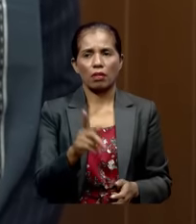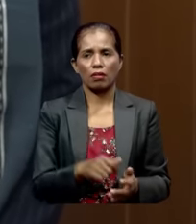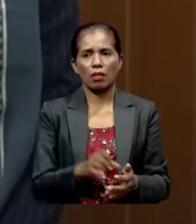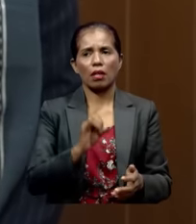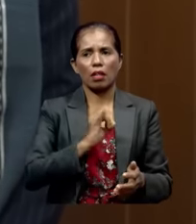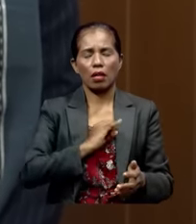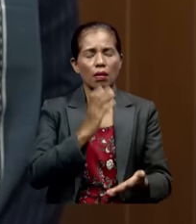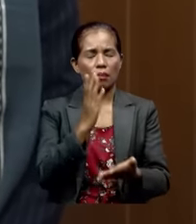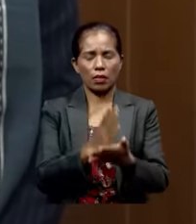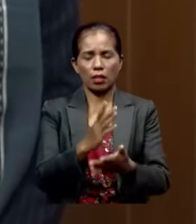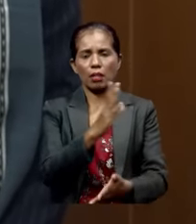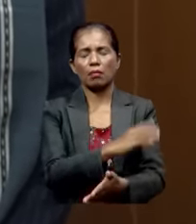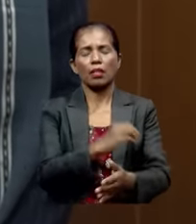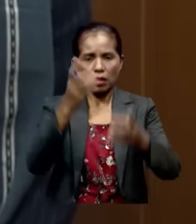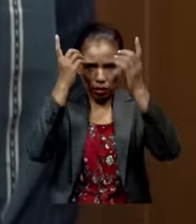a lua intervenção, tá?